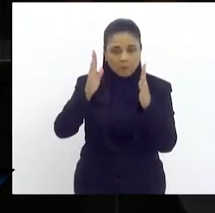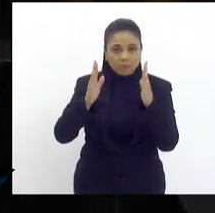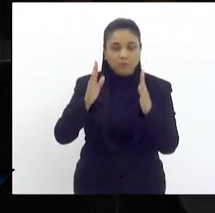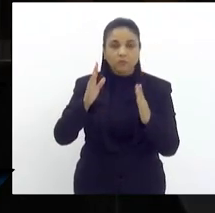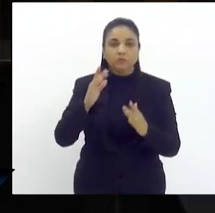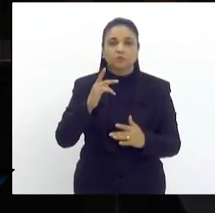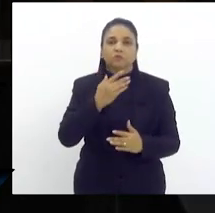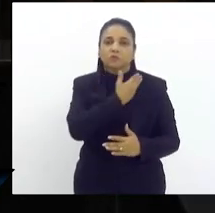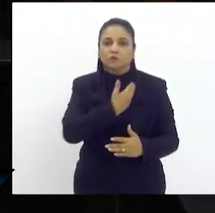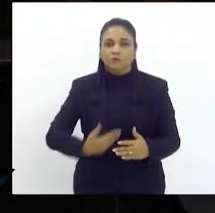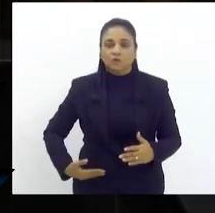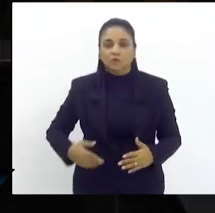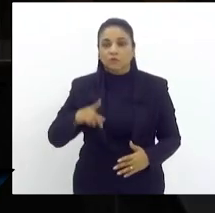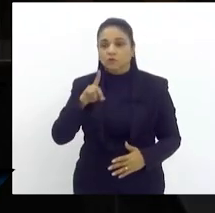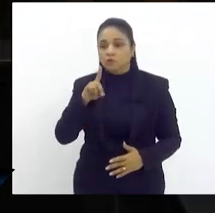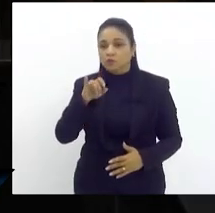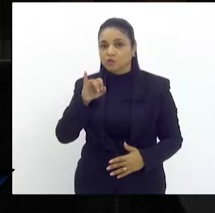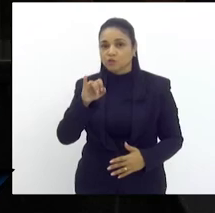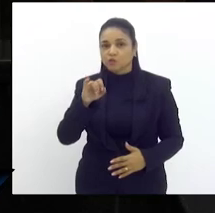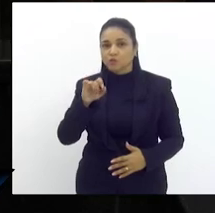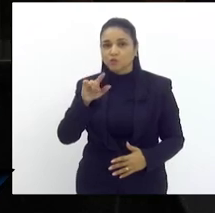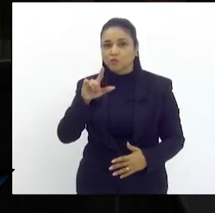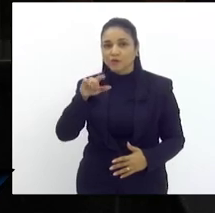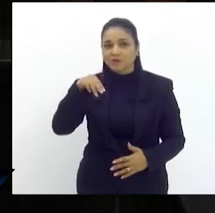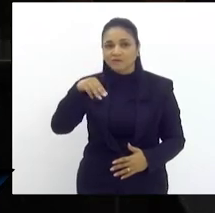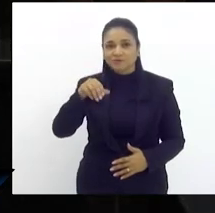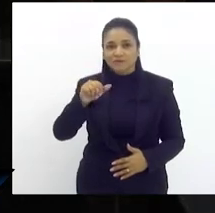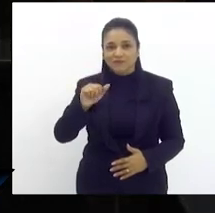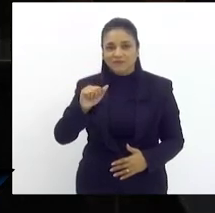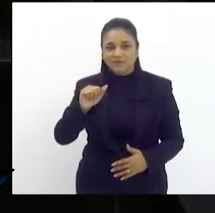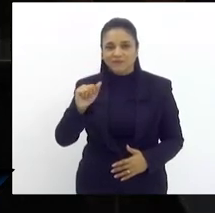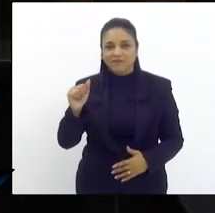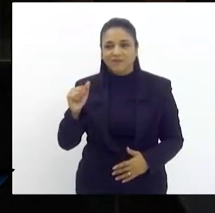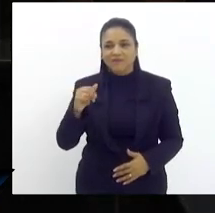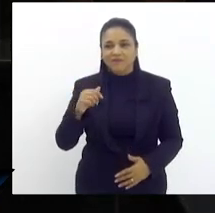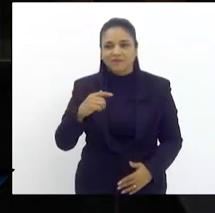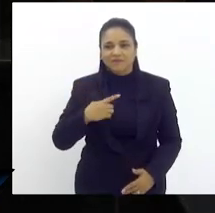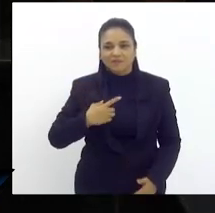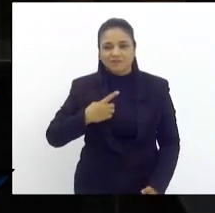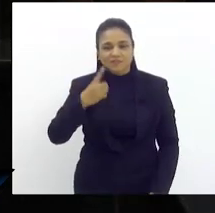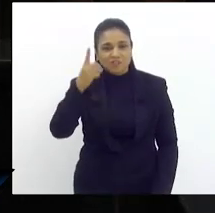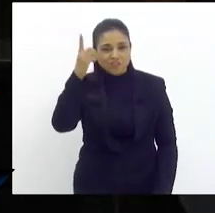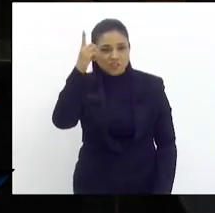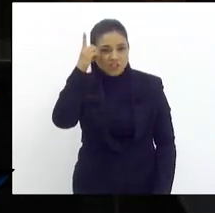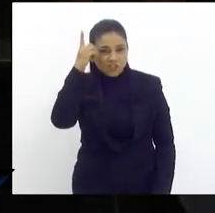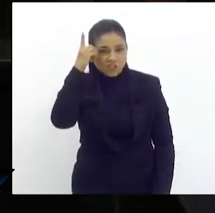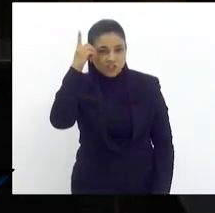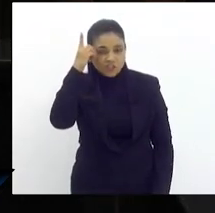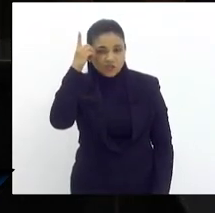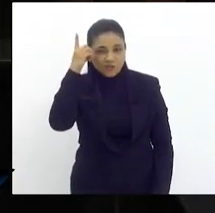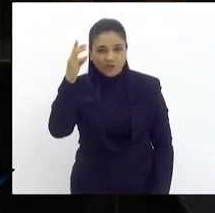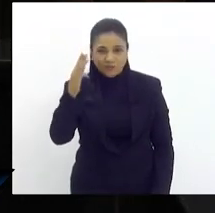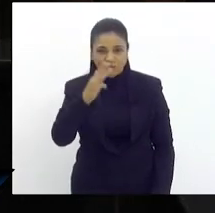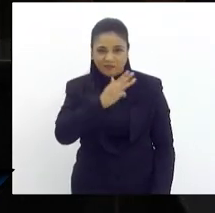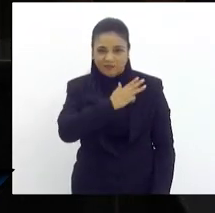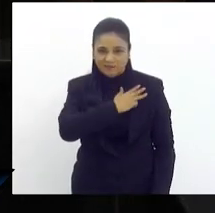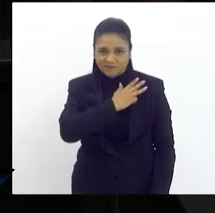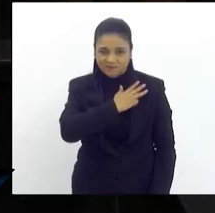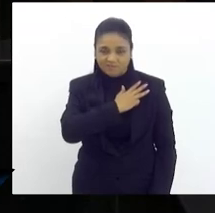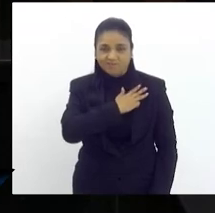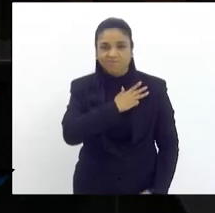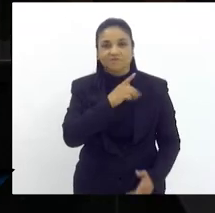Dilma houve um grande esforço para poder ampliar o acesso a universidade das